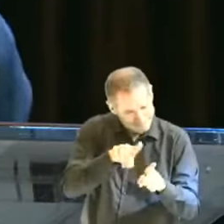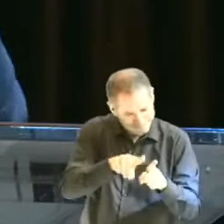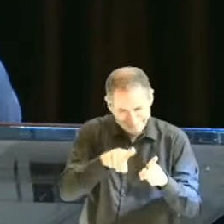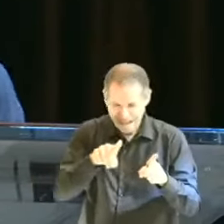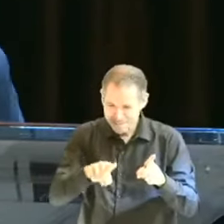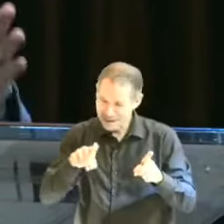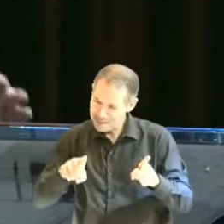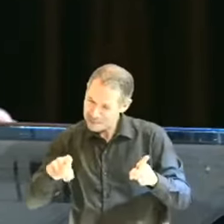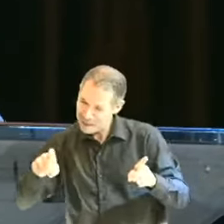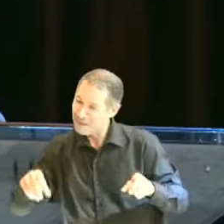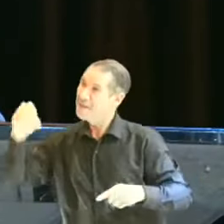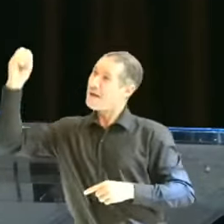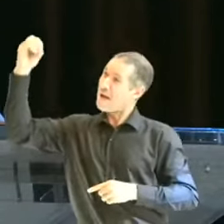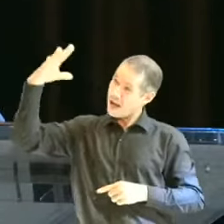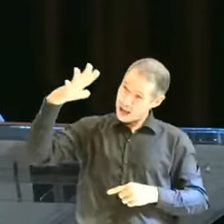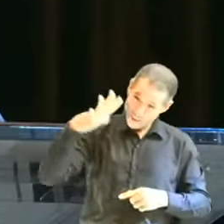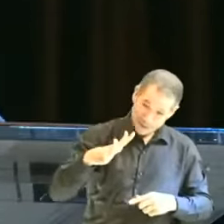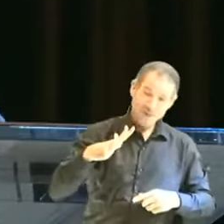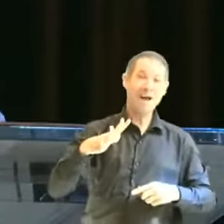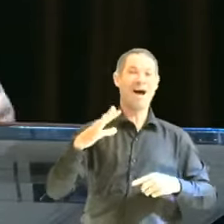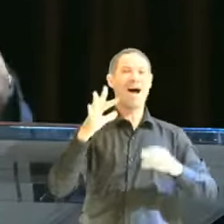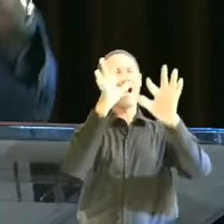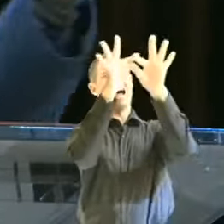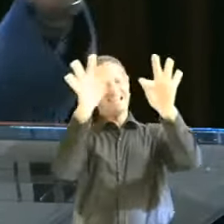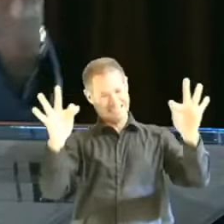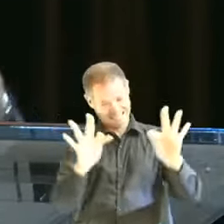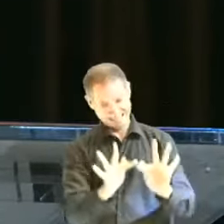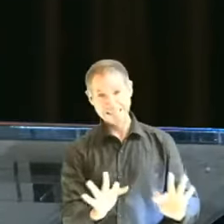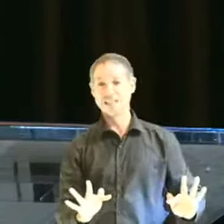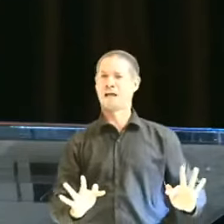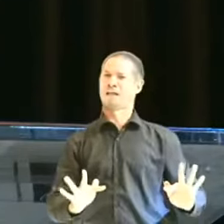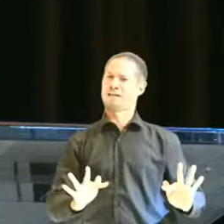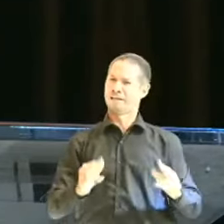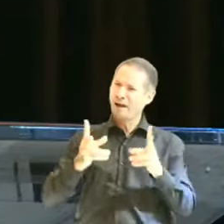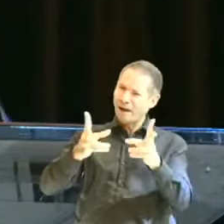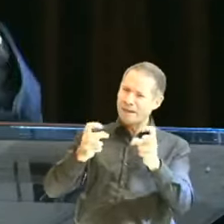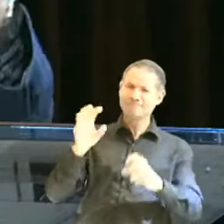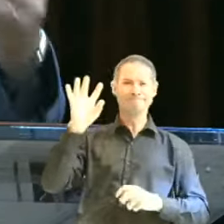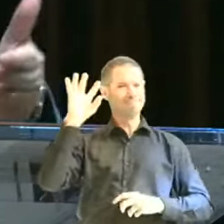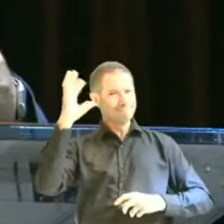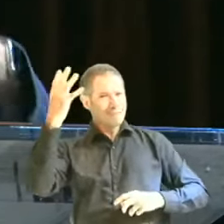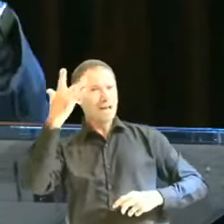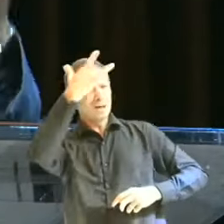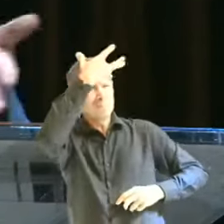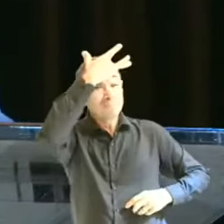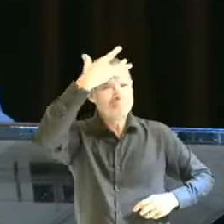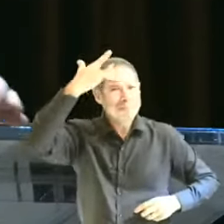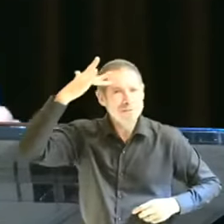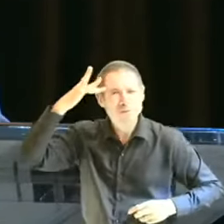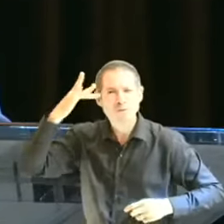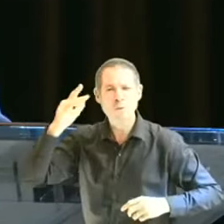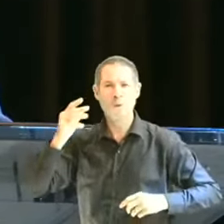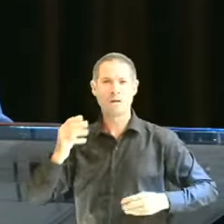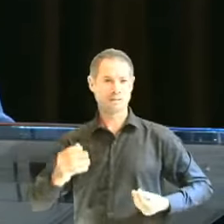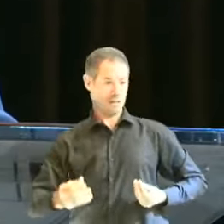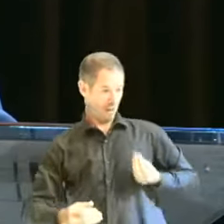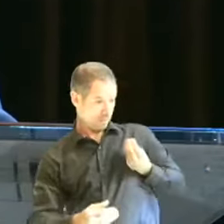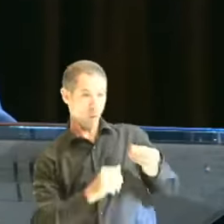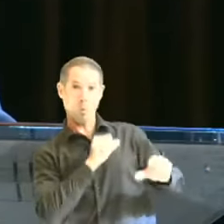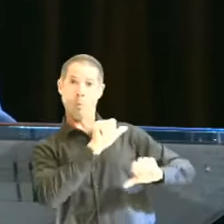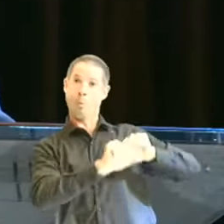vai abençoando, e a gente fica tão feliz quando a gente vê essas coisas acontecendo, pessoas sendo